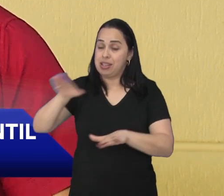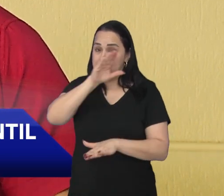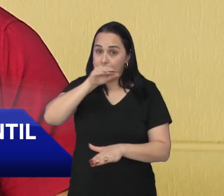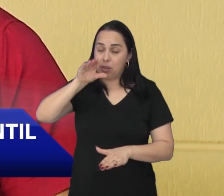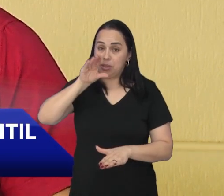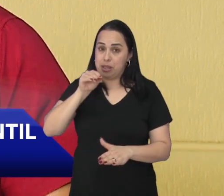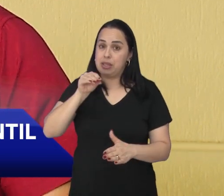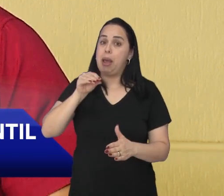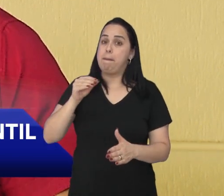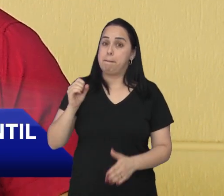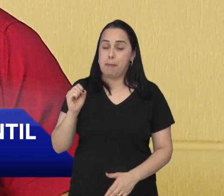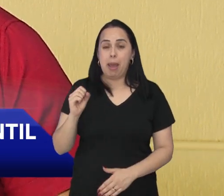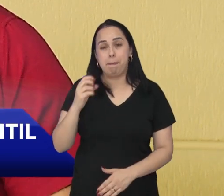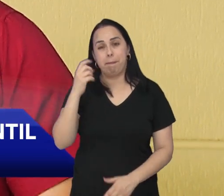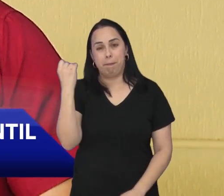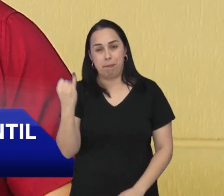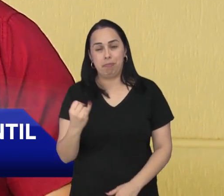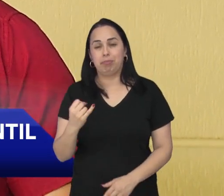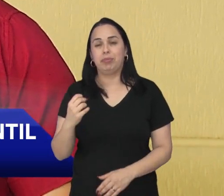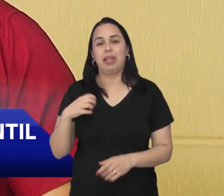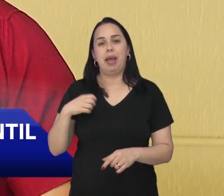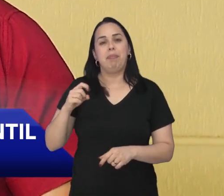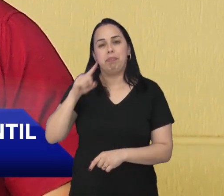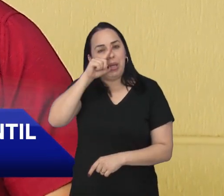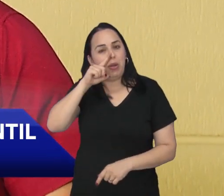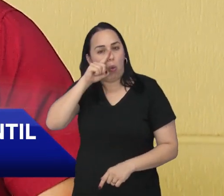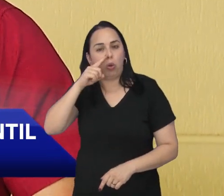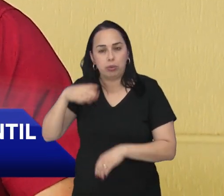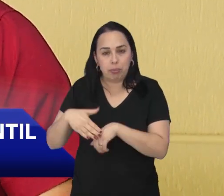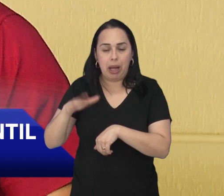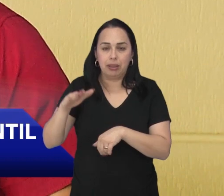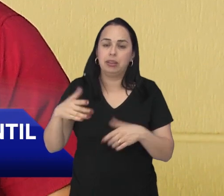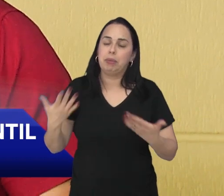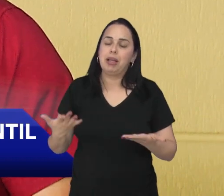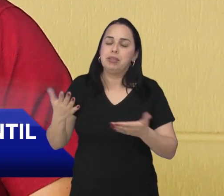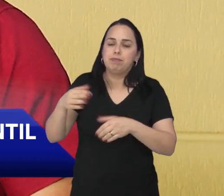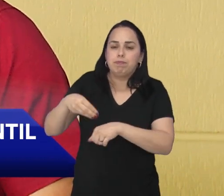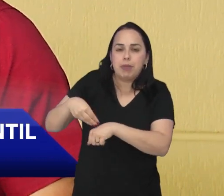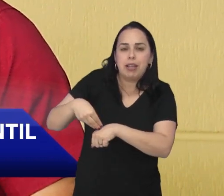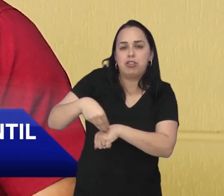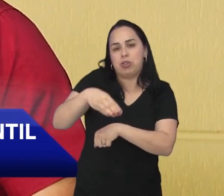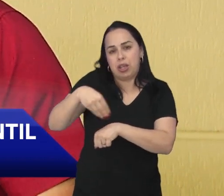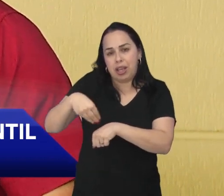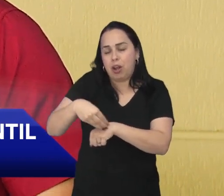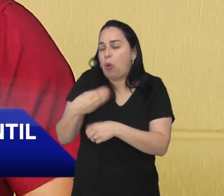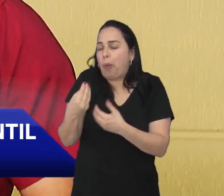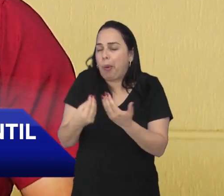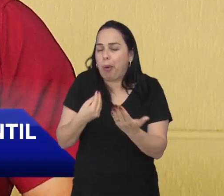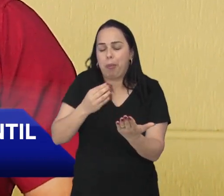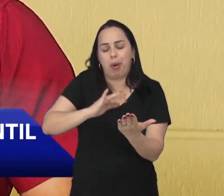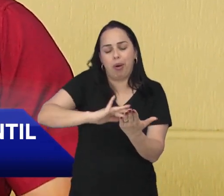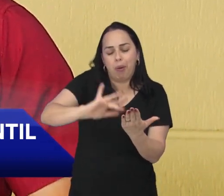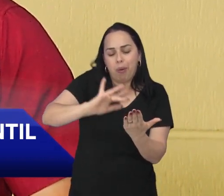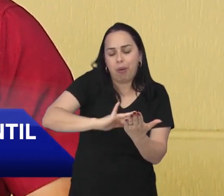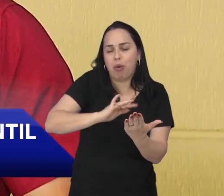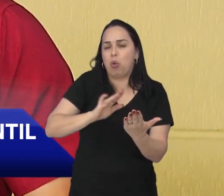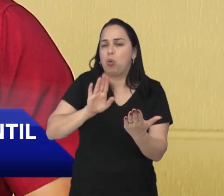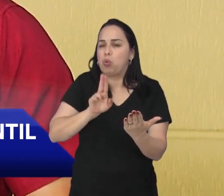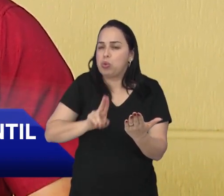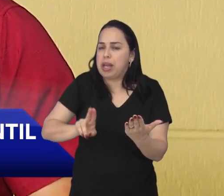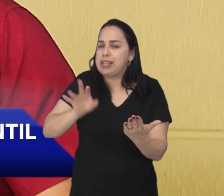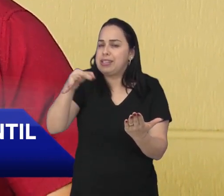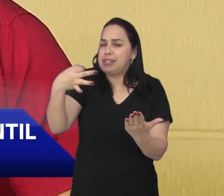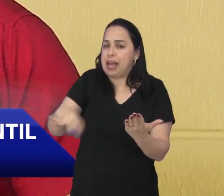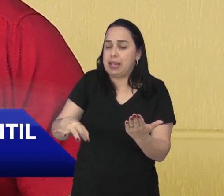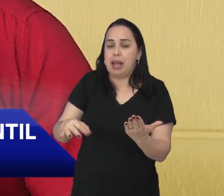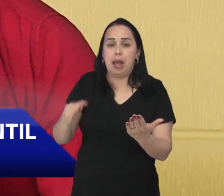esse risco aumenta ainda mais. E quem vai trazer para a gente informações e dicas sobre como utilizar o celular de